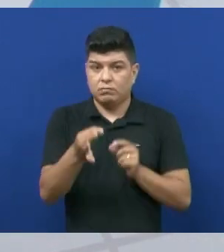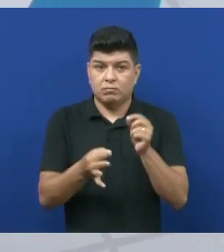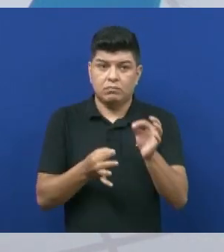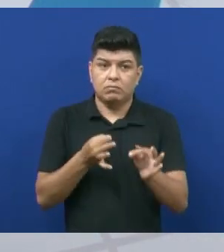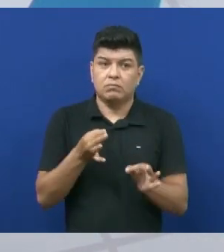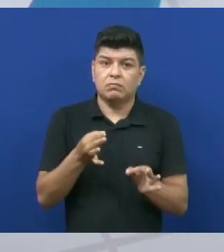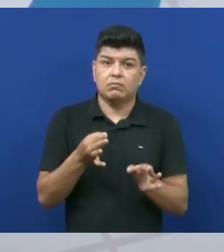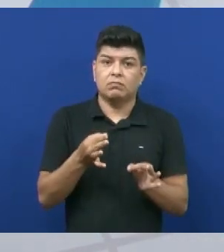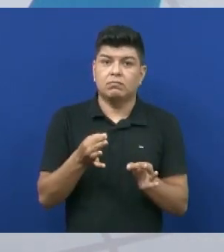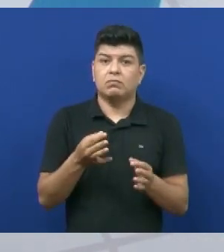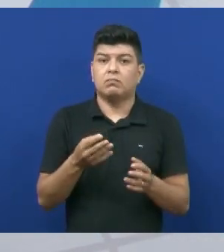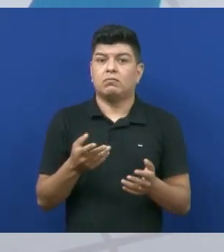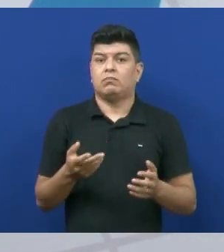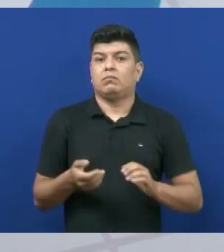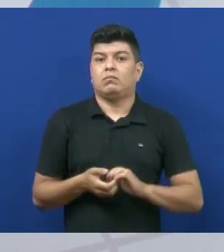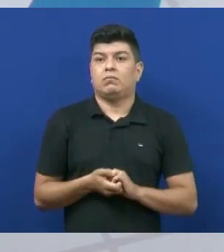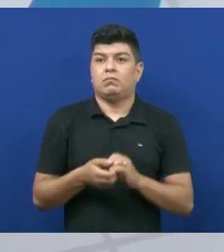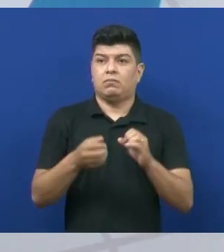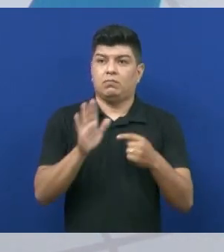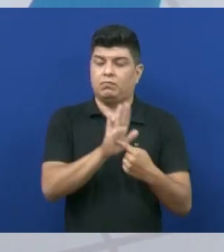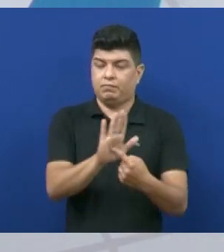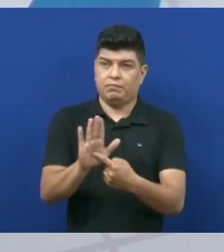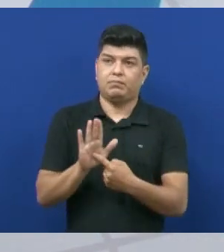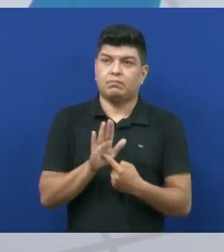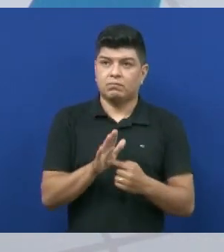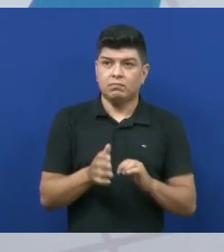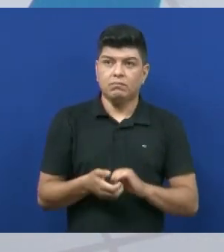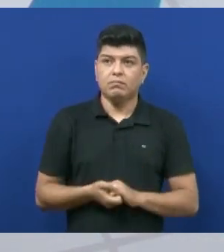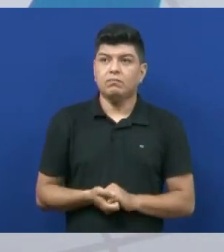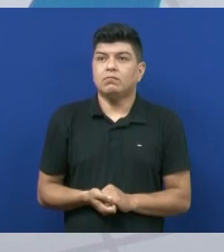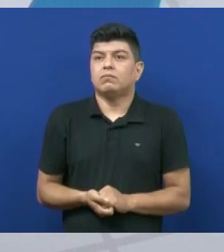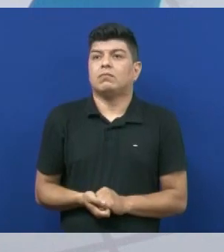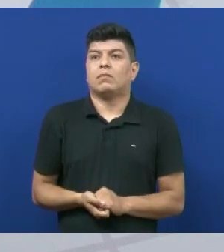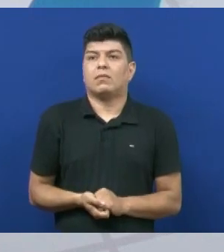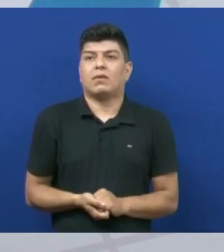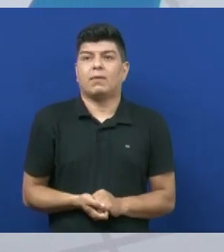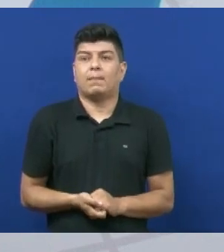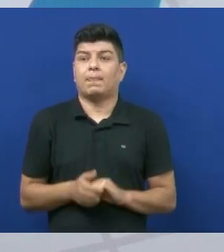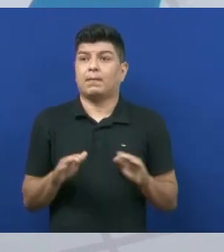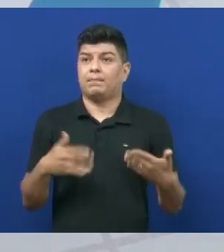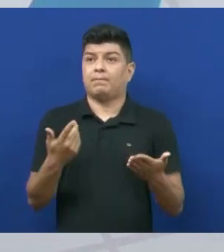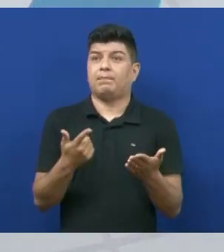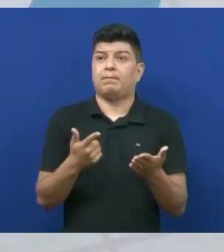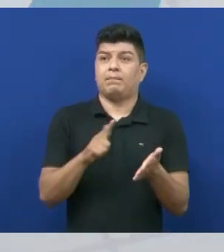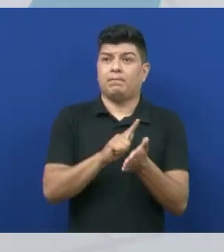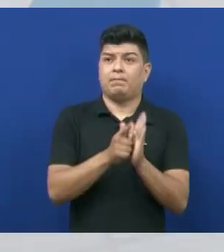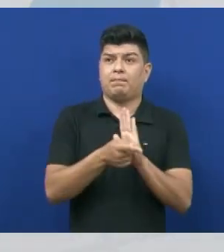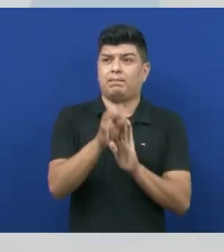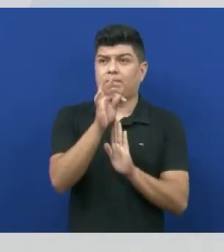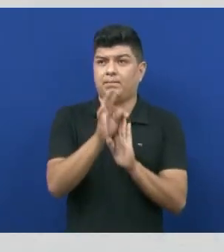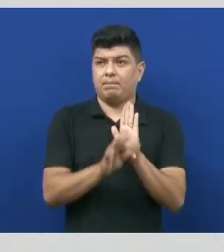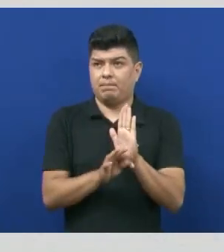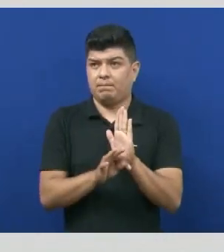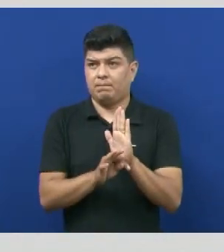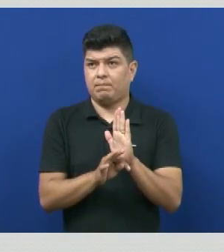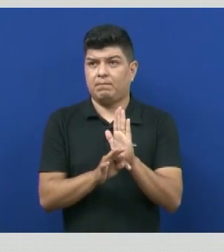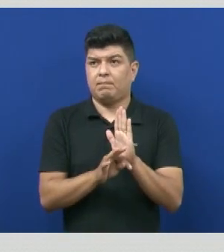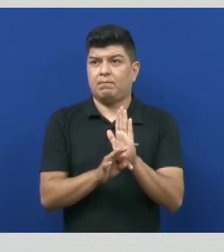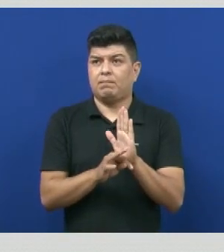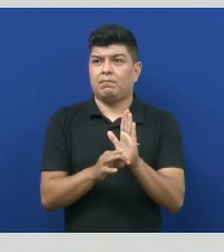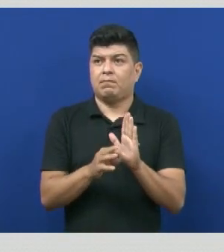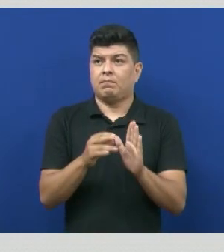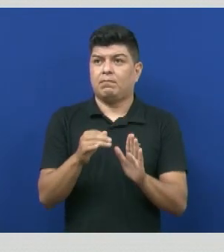argumentativo e um texto puramente expositivo. Quais gêneros textuais